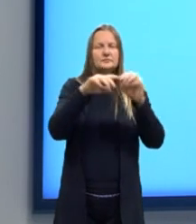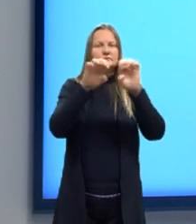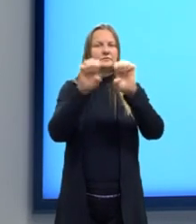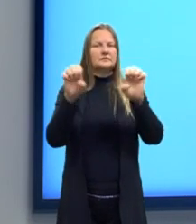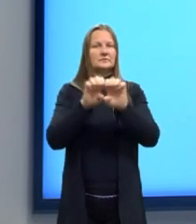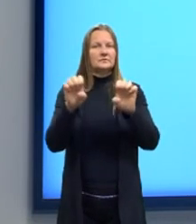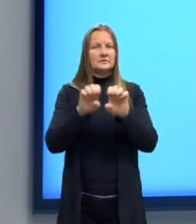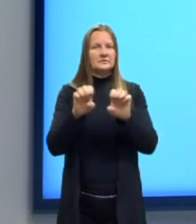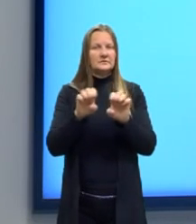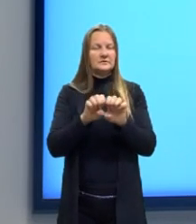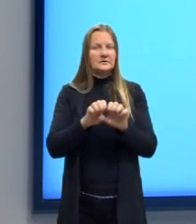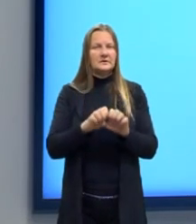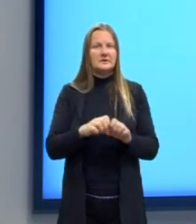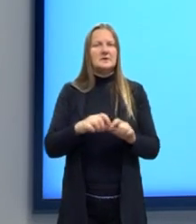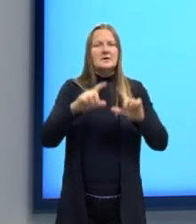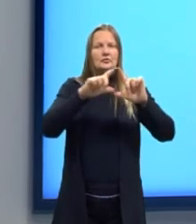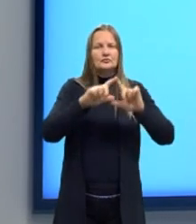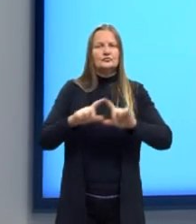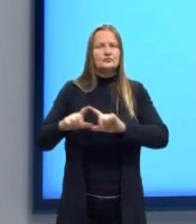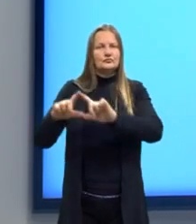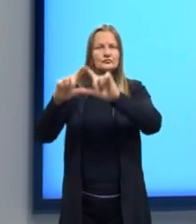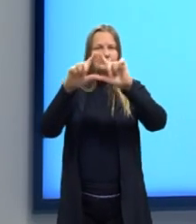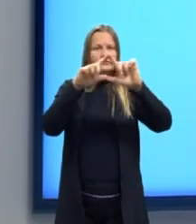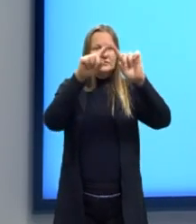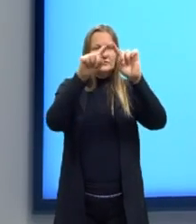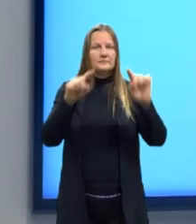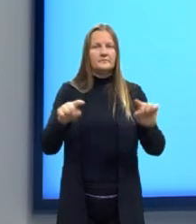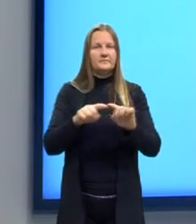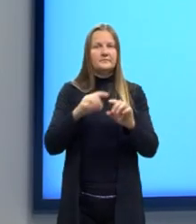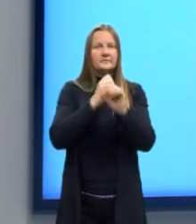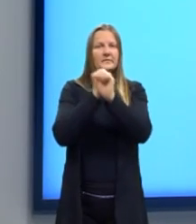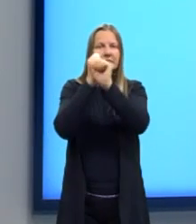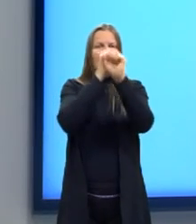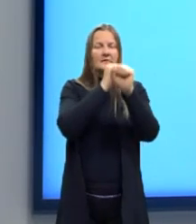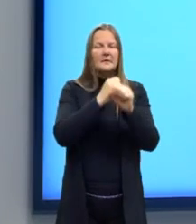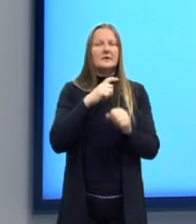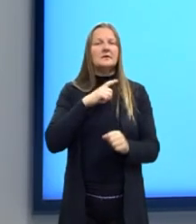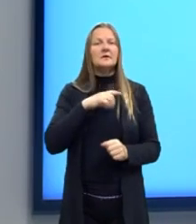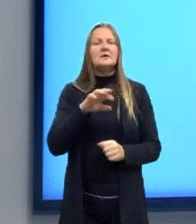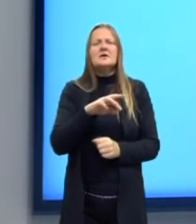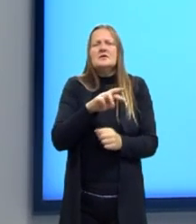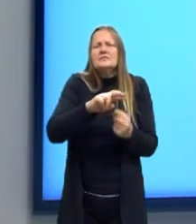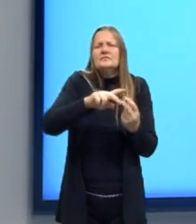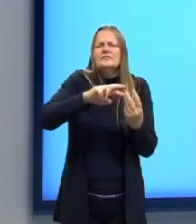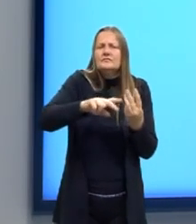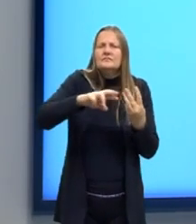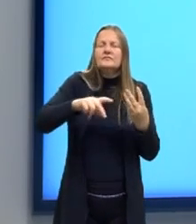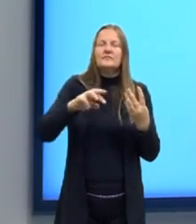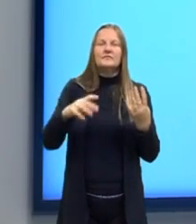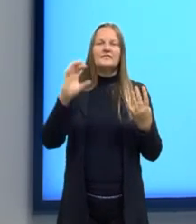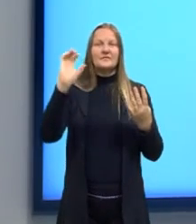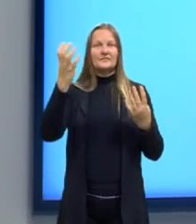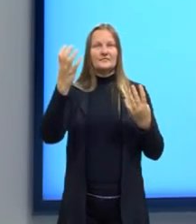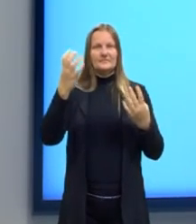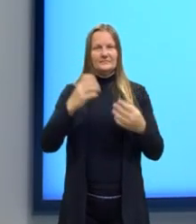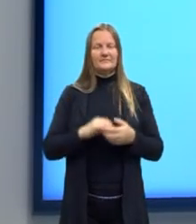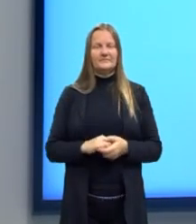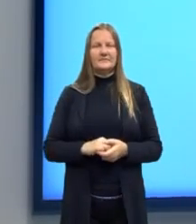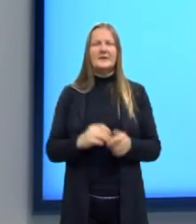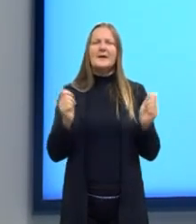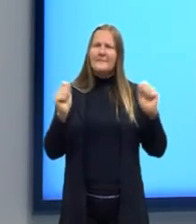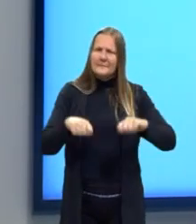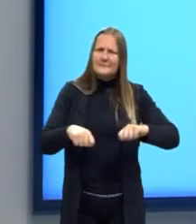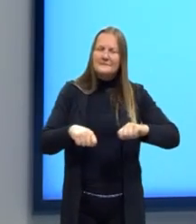as equações trigonométricas geralmente vão possuir infinitas soluções isso